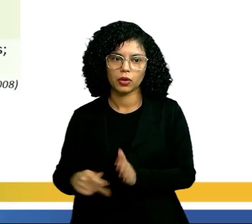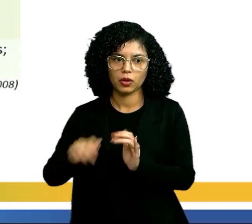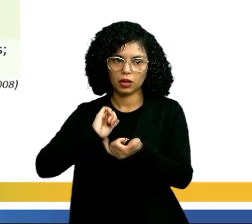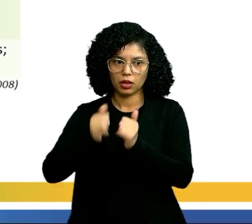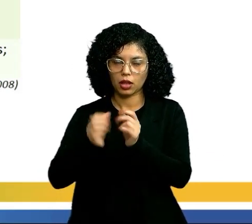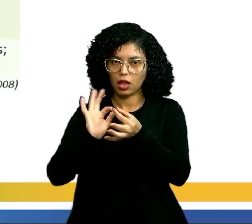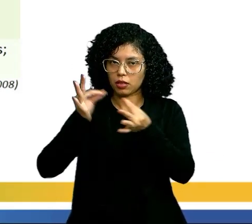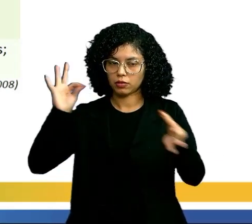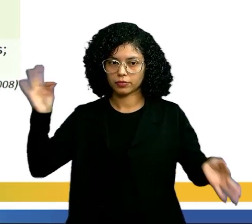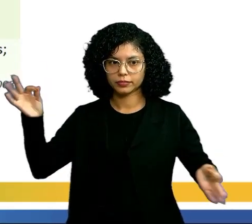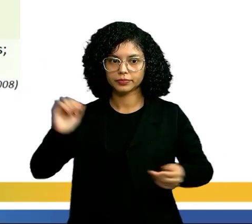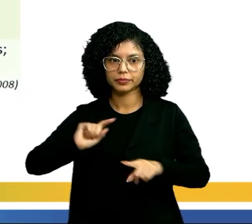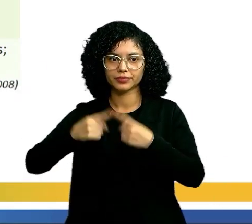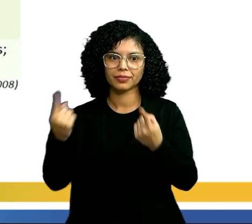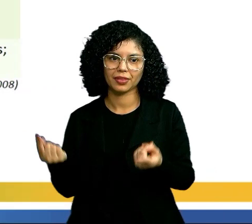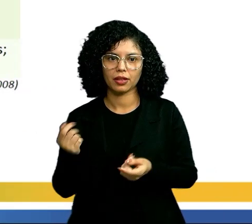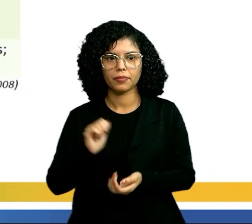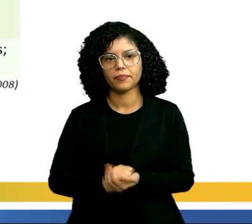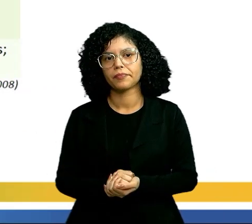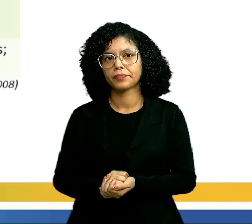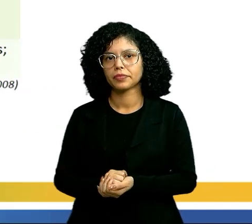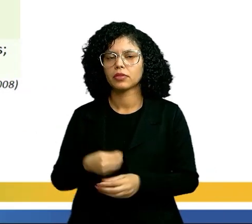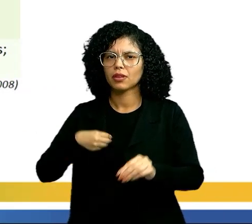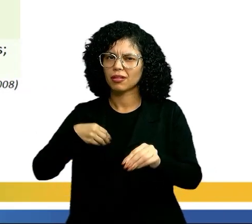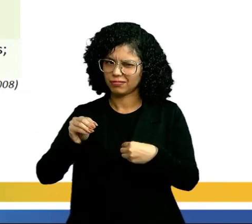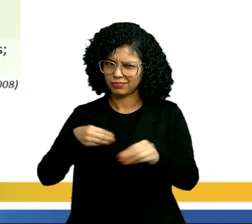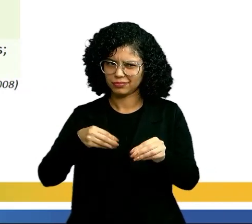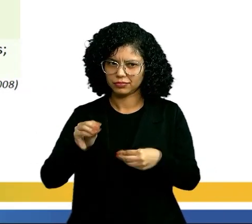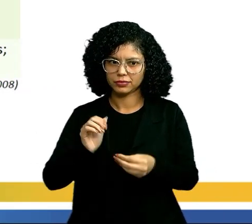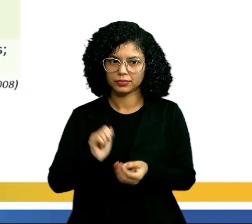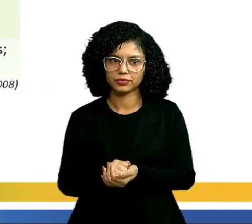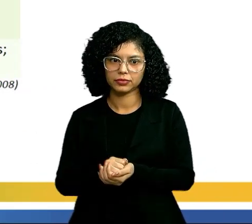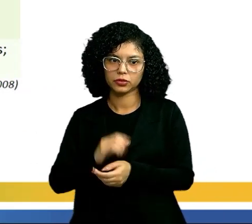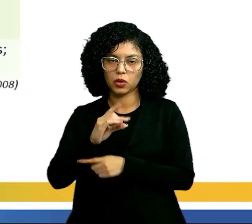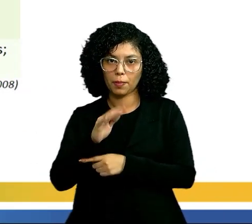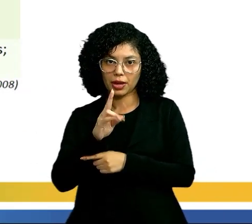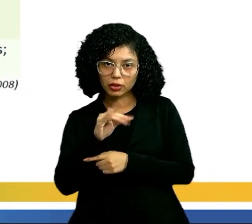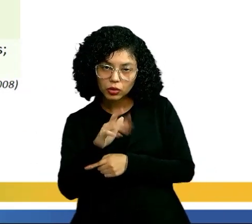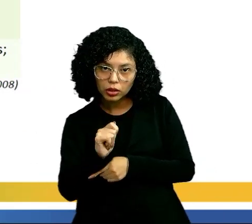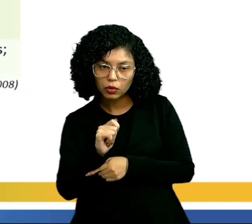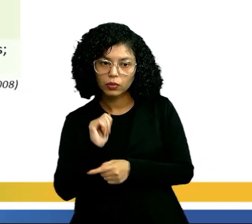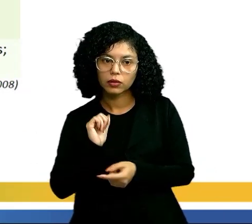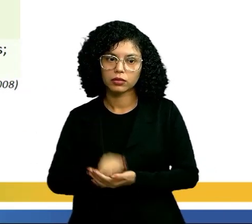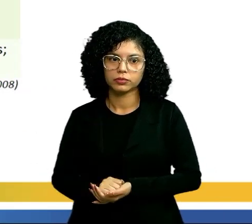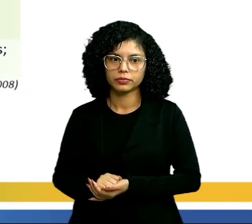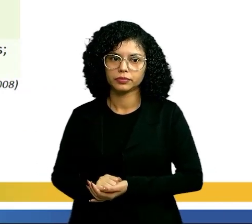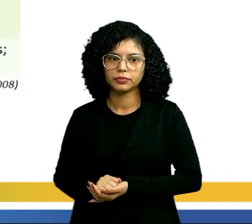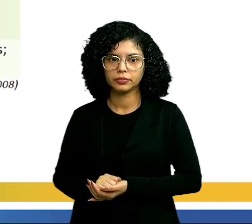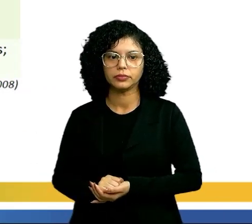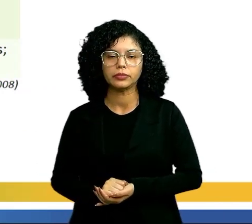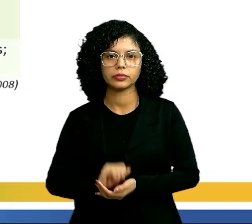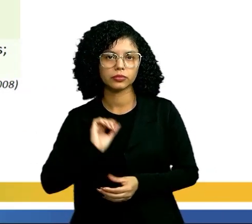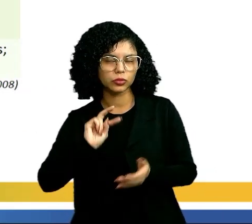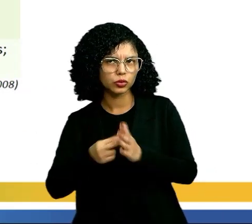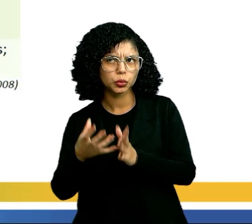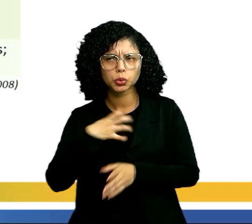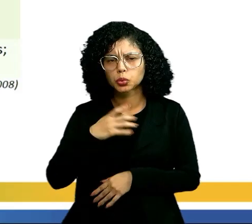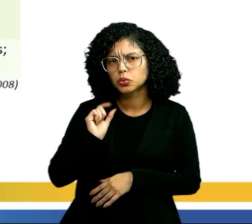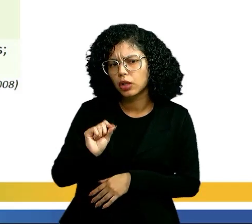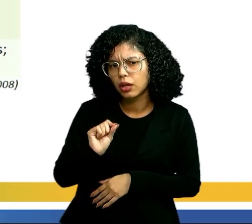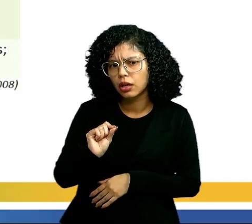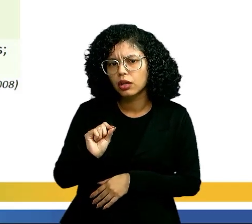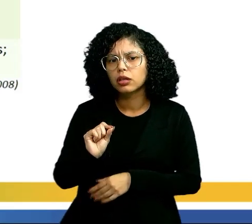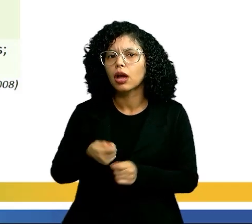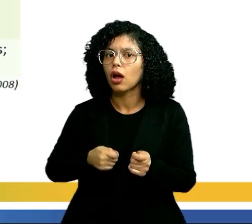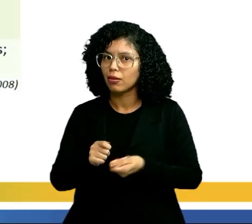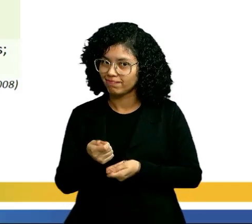adequados a longas distâncias, mas eles possuem uma menor flexibilidade operacional, né? No sentido de que a questão